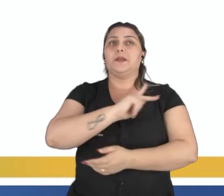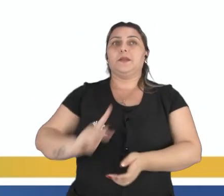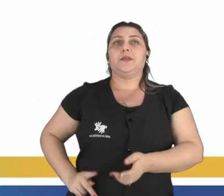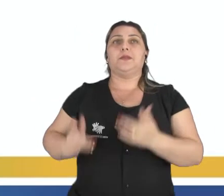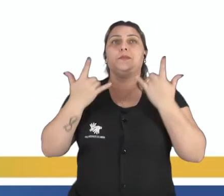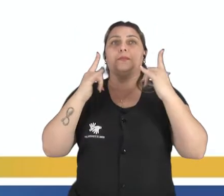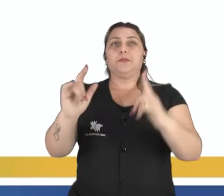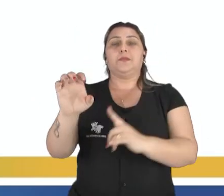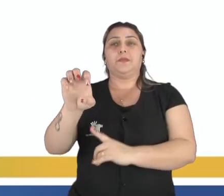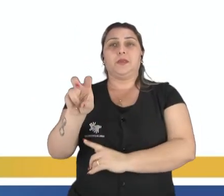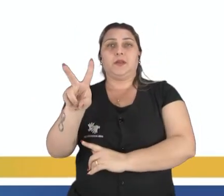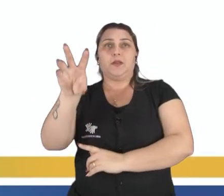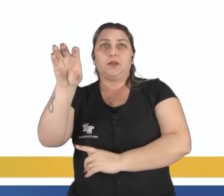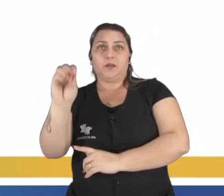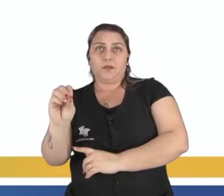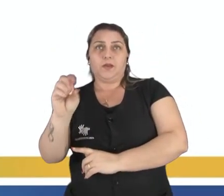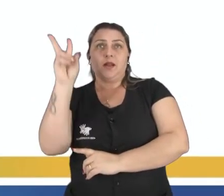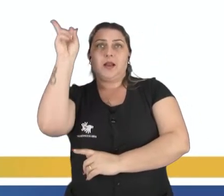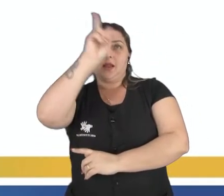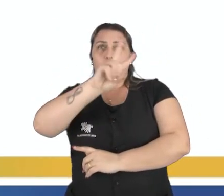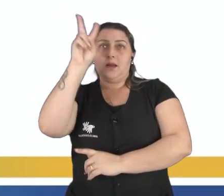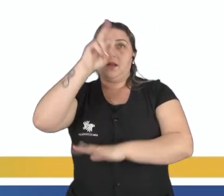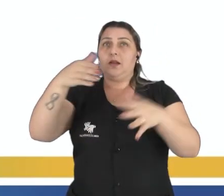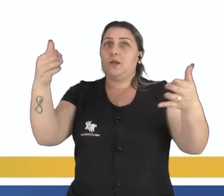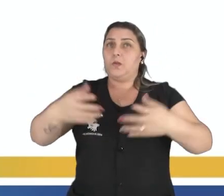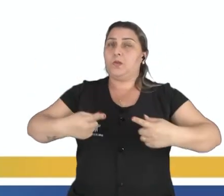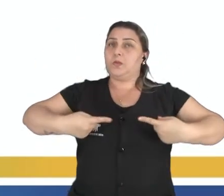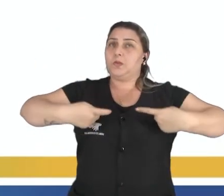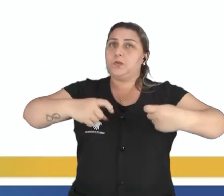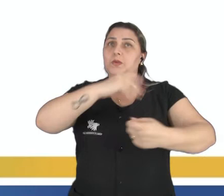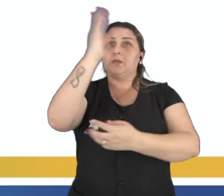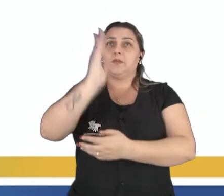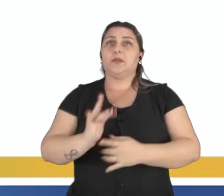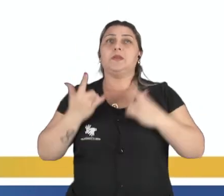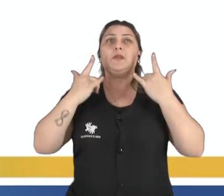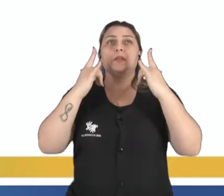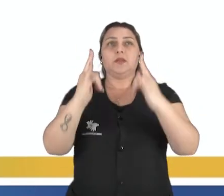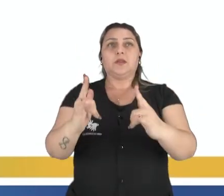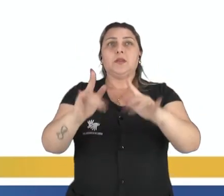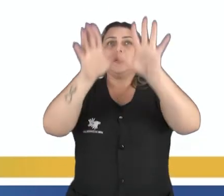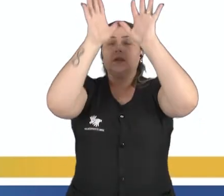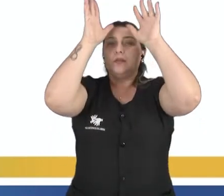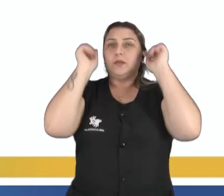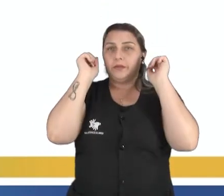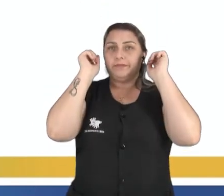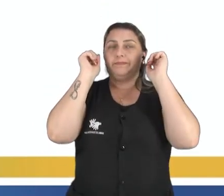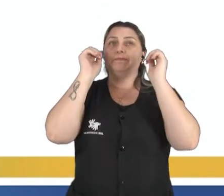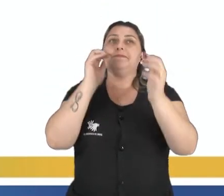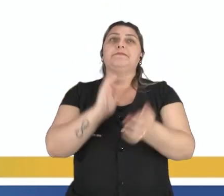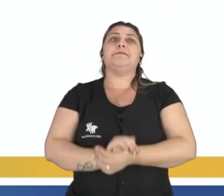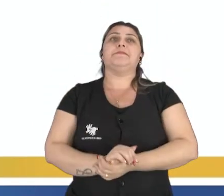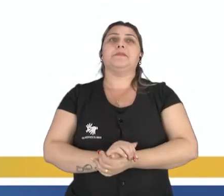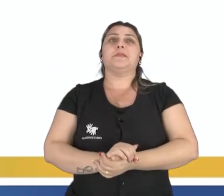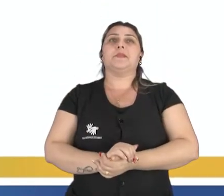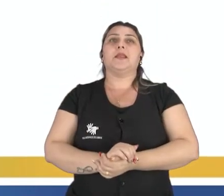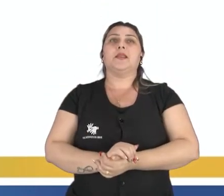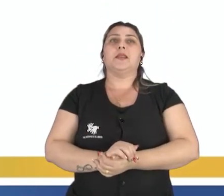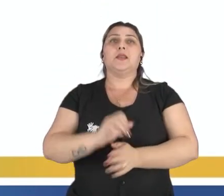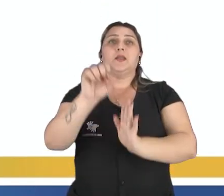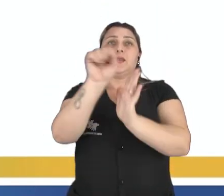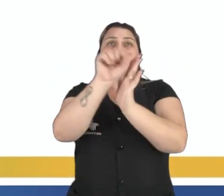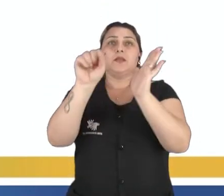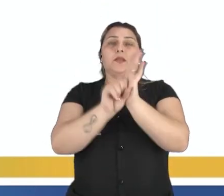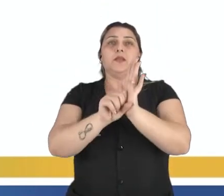presidente boliviano Evo Morales relembrou recentemente o conflito entre Brasil e Bolívia, né, pelo Acre,